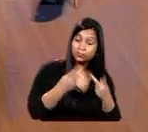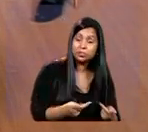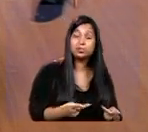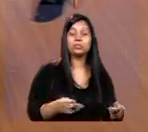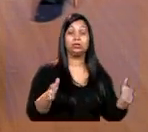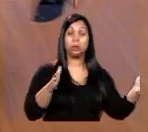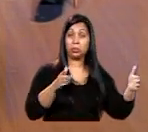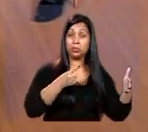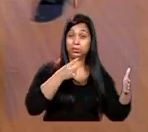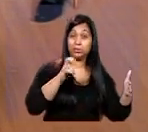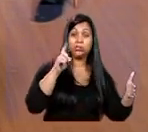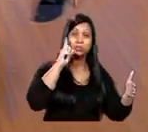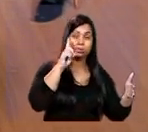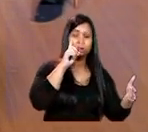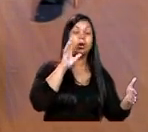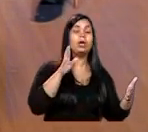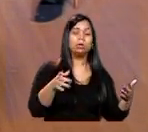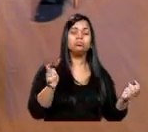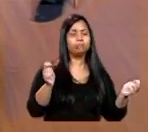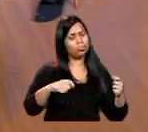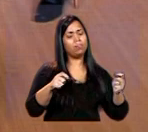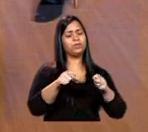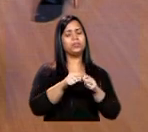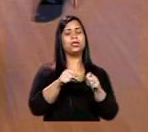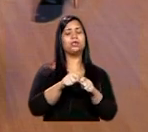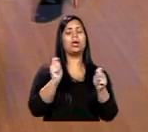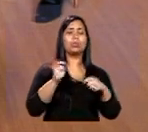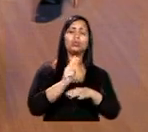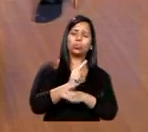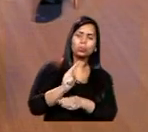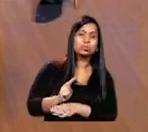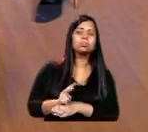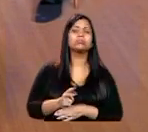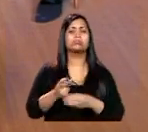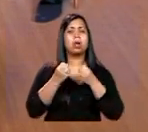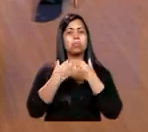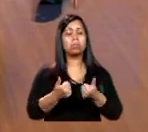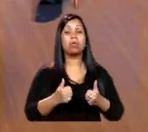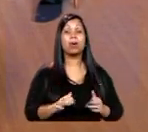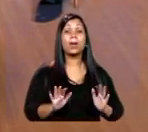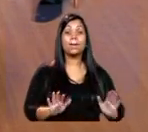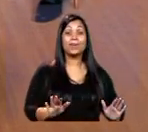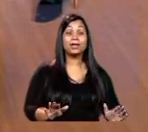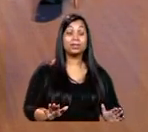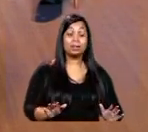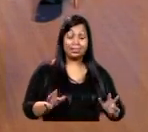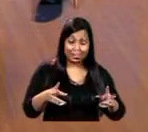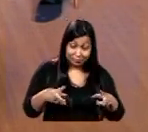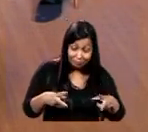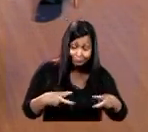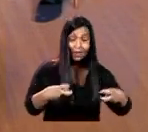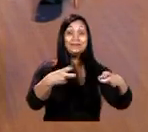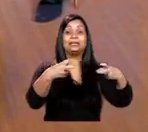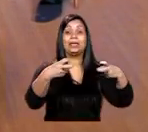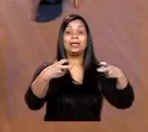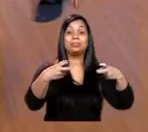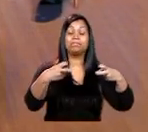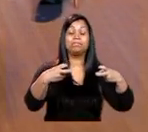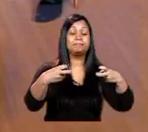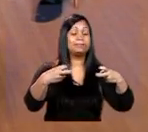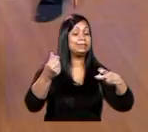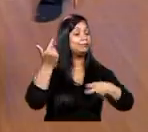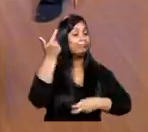15 dias, o cuidador tá assim, não, eu vou fazer, nós vamos cuidar e tal, e tal, e tal. A hora que ele vê, ele se